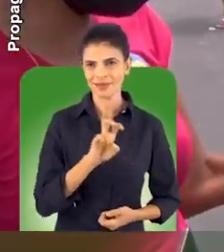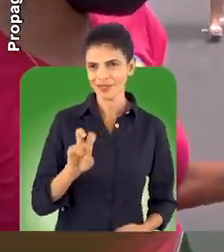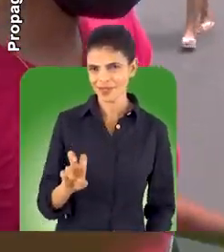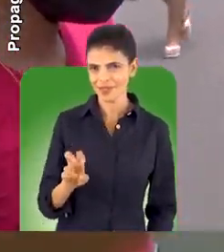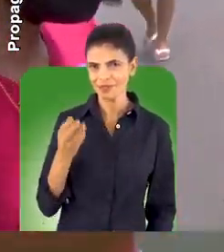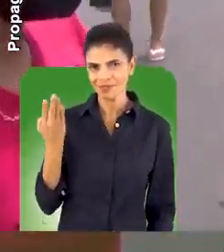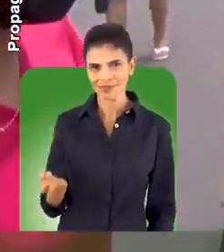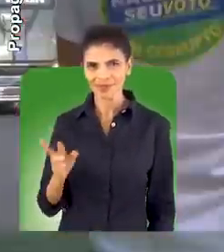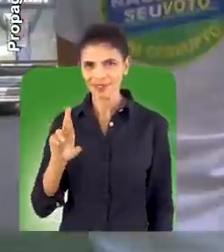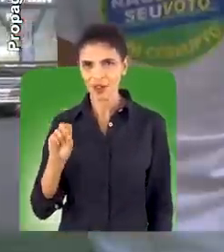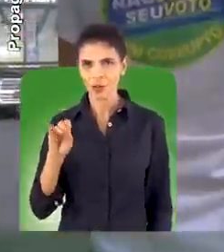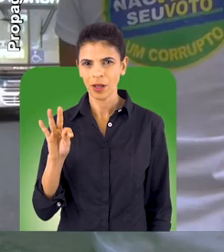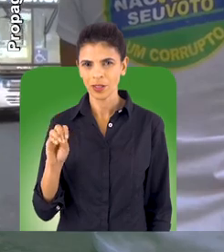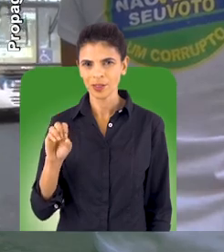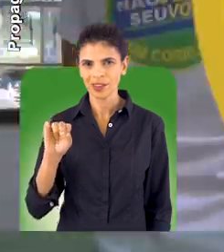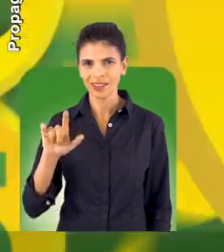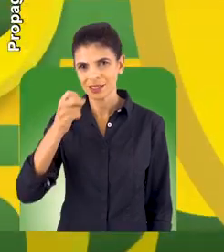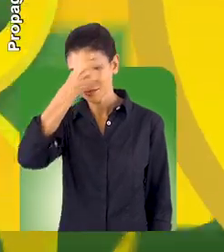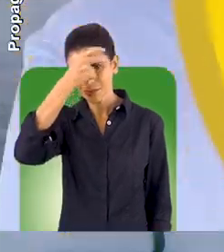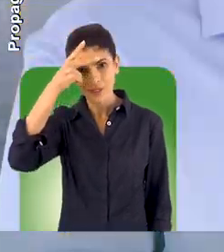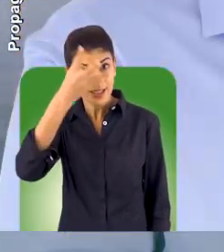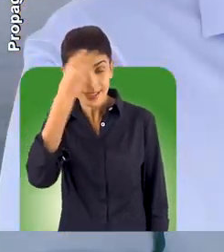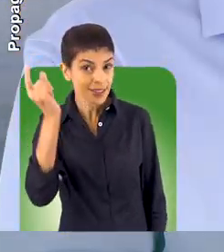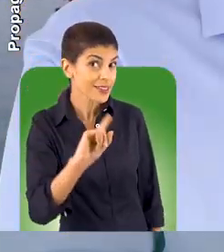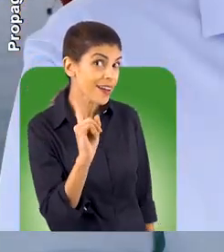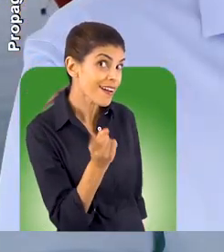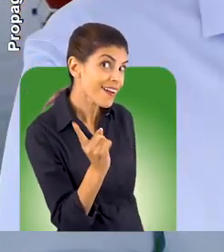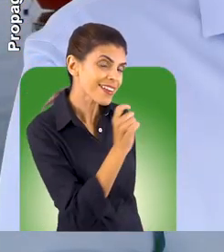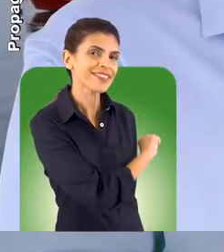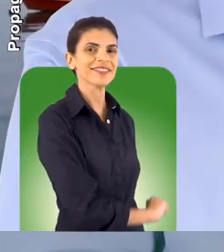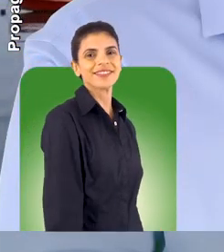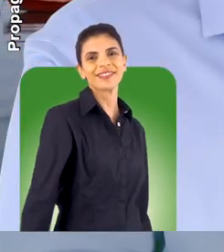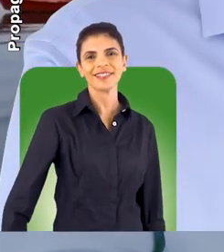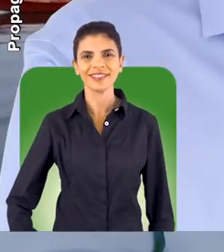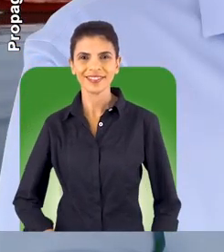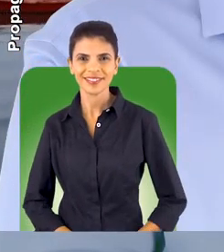55, Roberto Salles para prefeito. Não se esqueçam, hein?